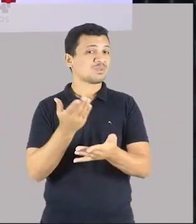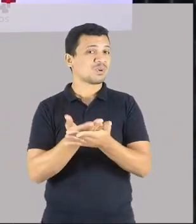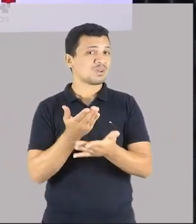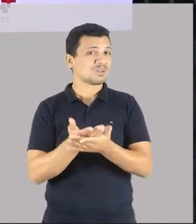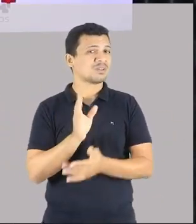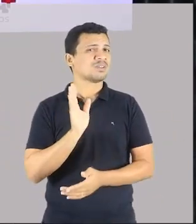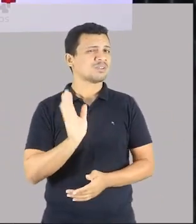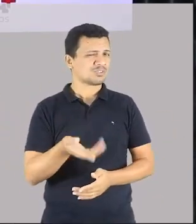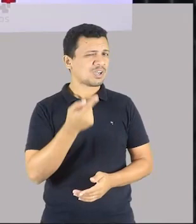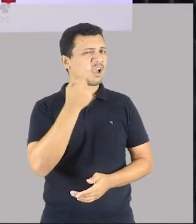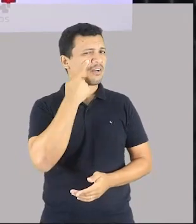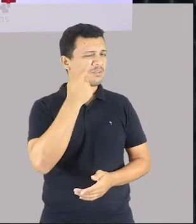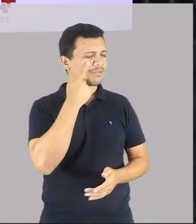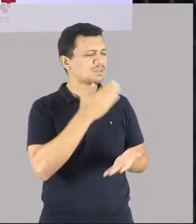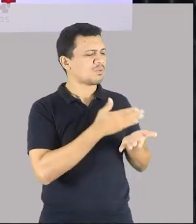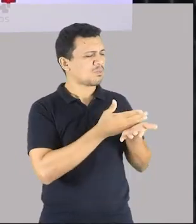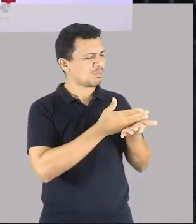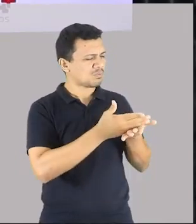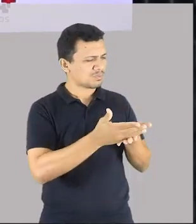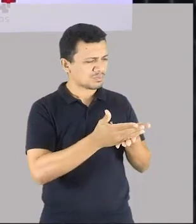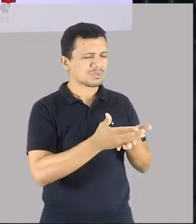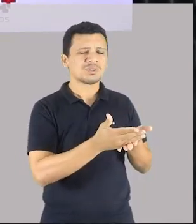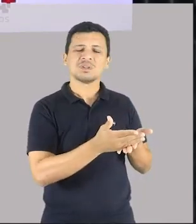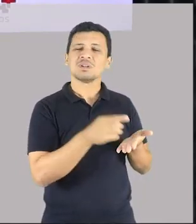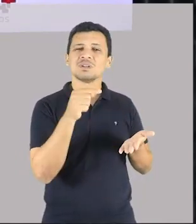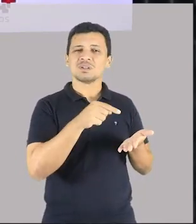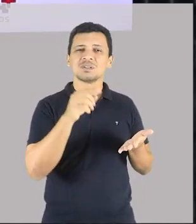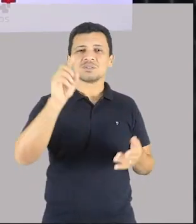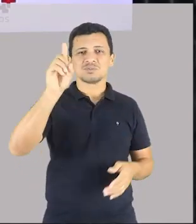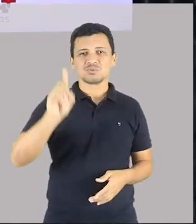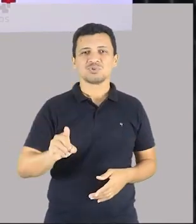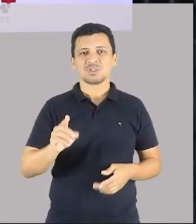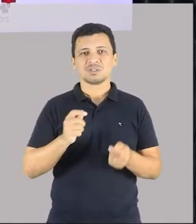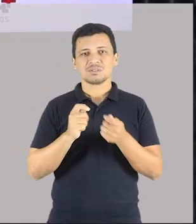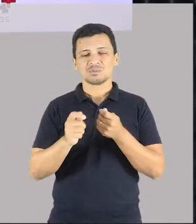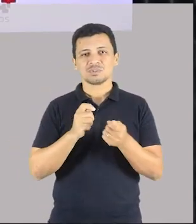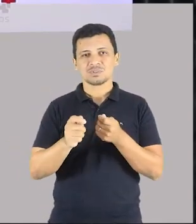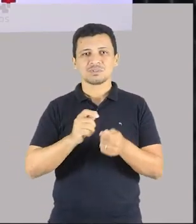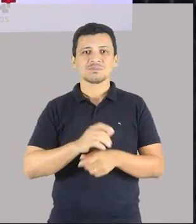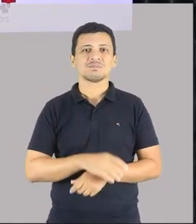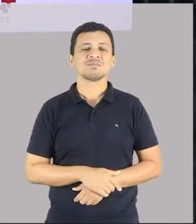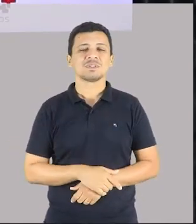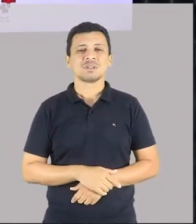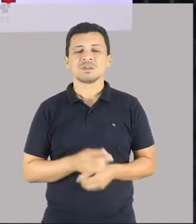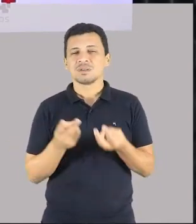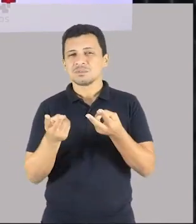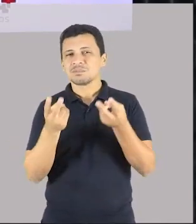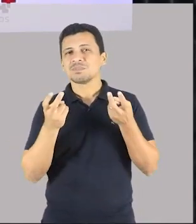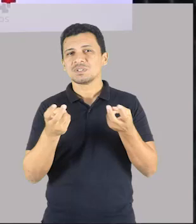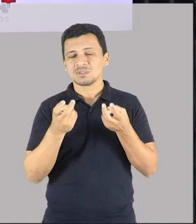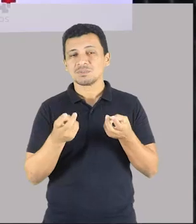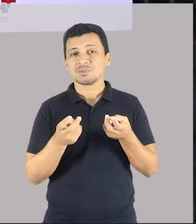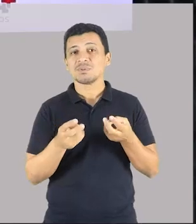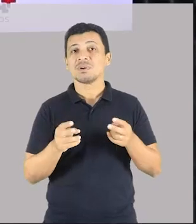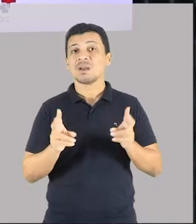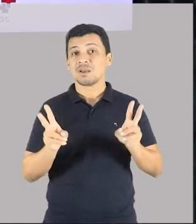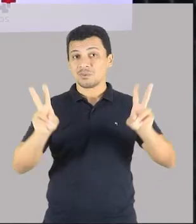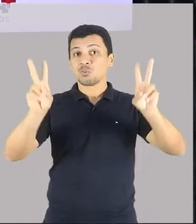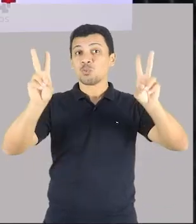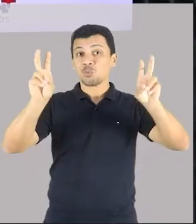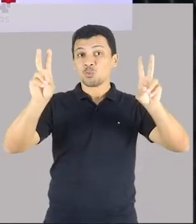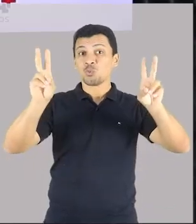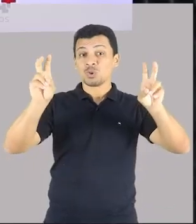passou por outras introdutórias relativas ao direito administrativo. Como a gente tem percebido, é um assunto amplo, que